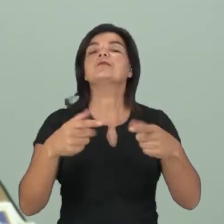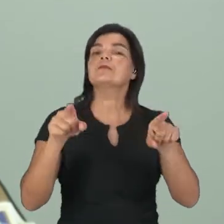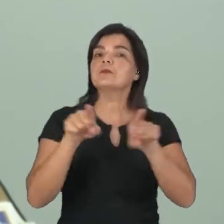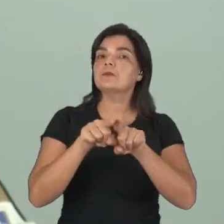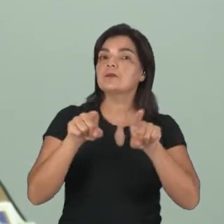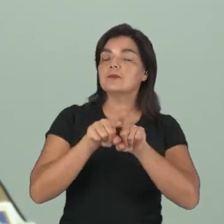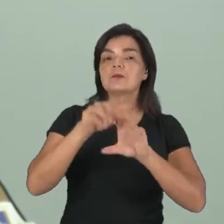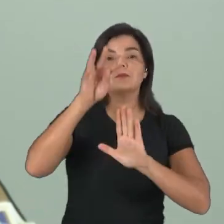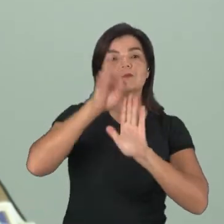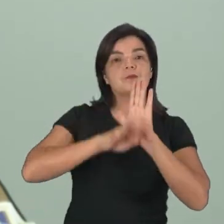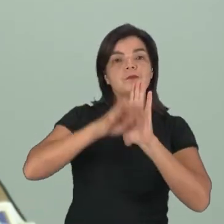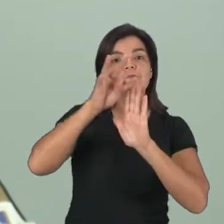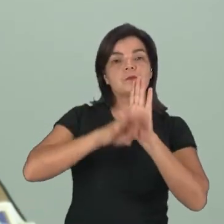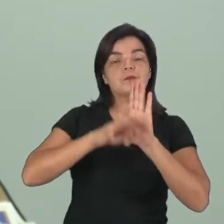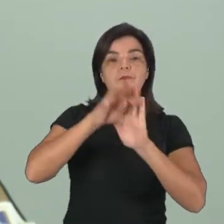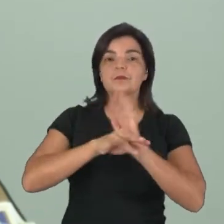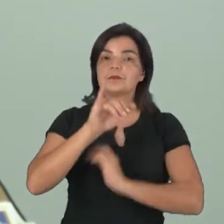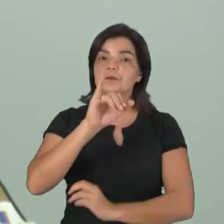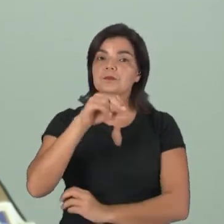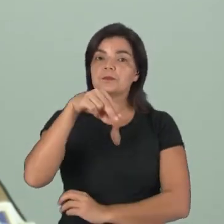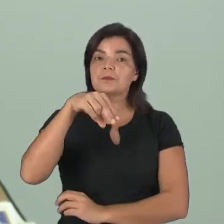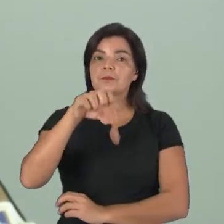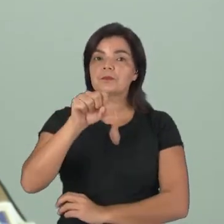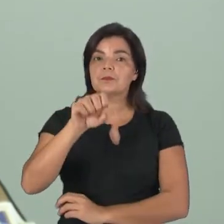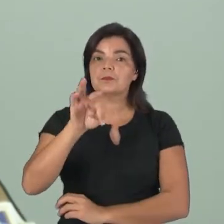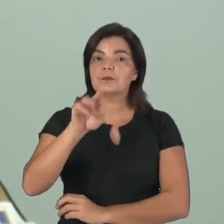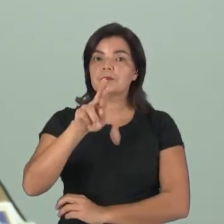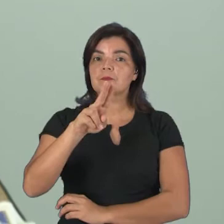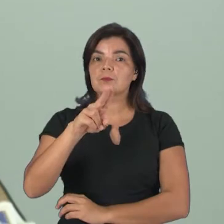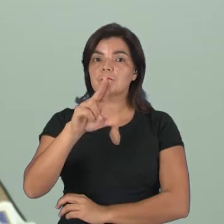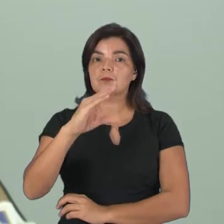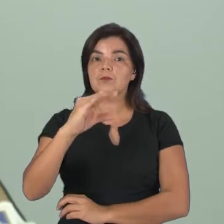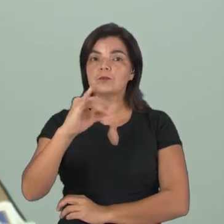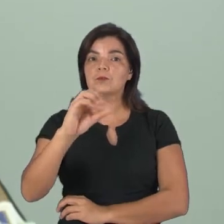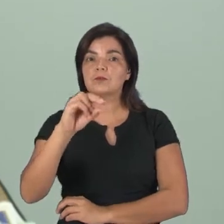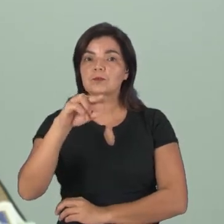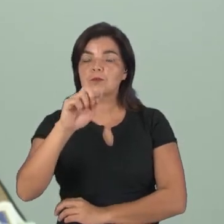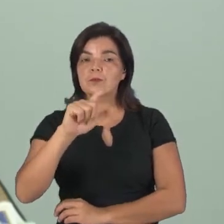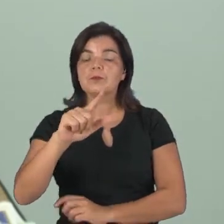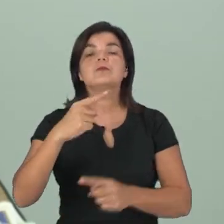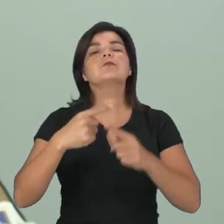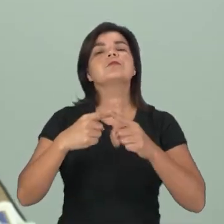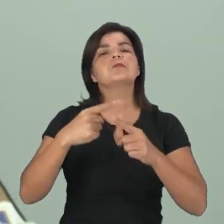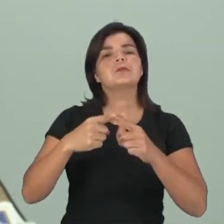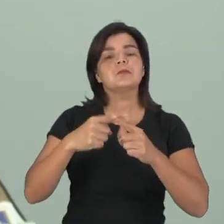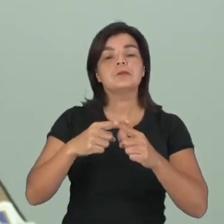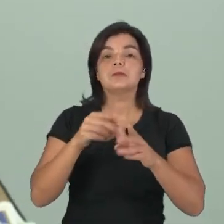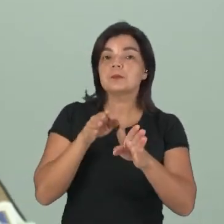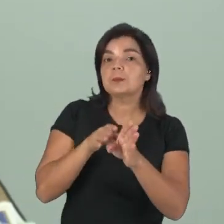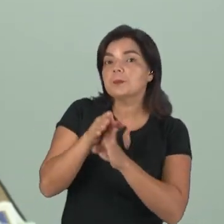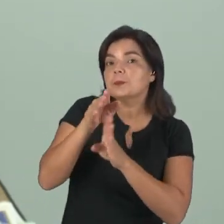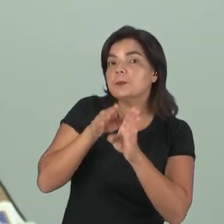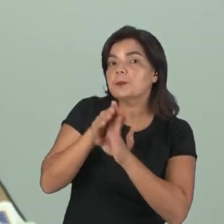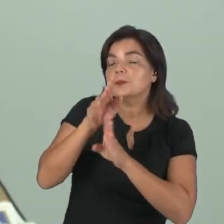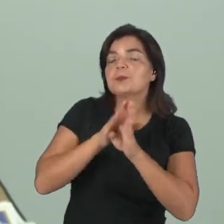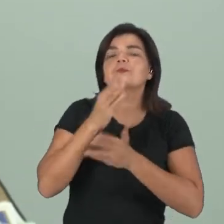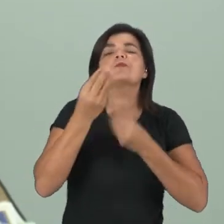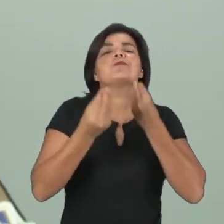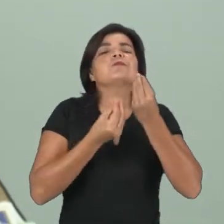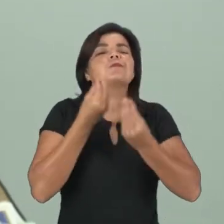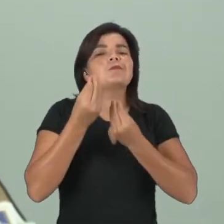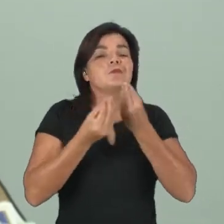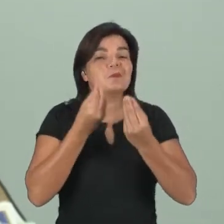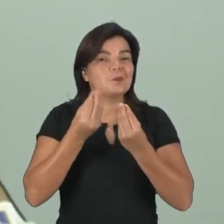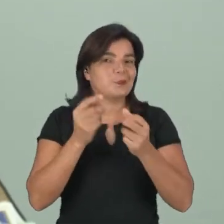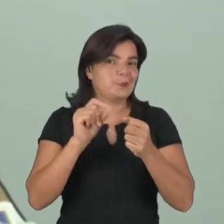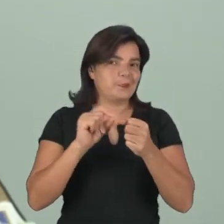eles são chamados de textos instrucionais e isso mesmo porque eles nos dão instruções de como fazer